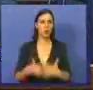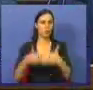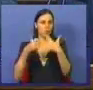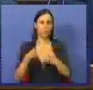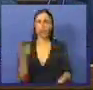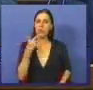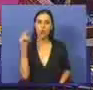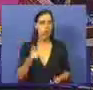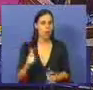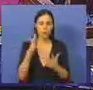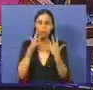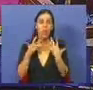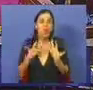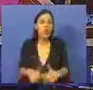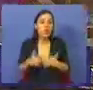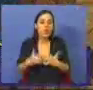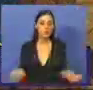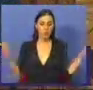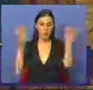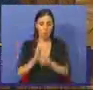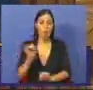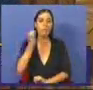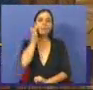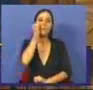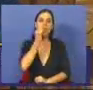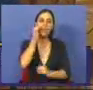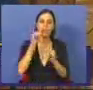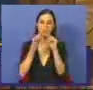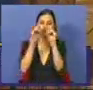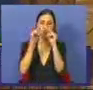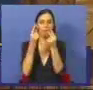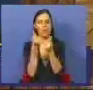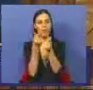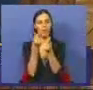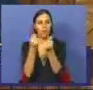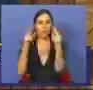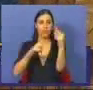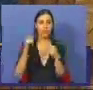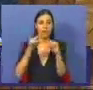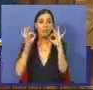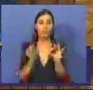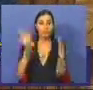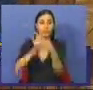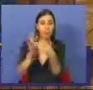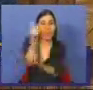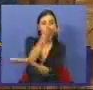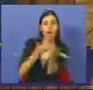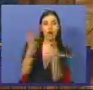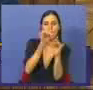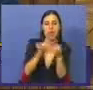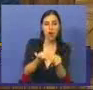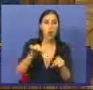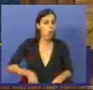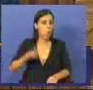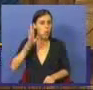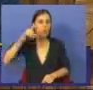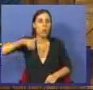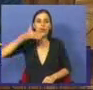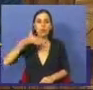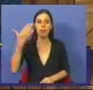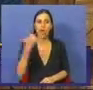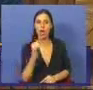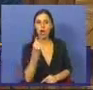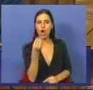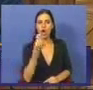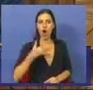é possível ter nenhuma dúvida de que esta crise financeira é uma crise económica. Hoje, como sabe, de manhã, Gordon